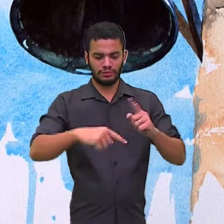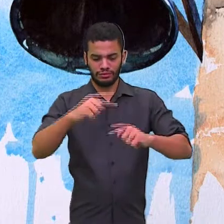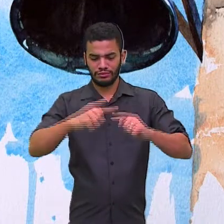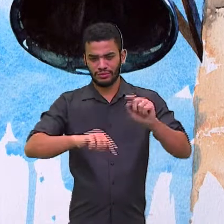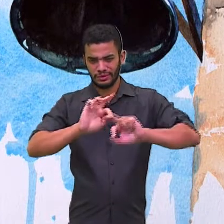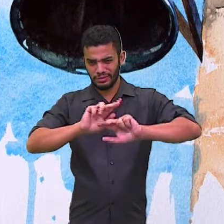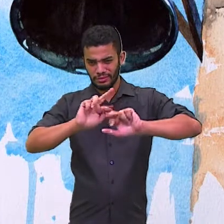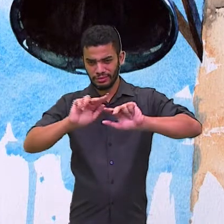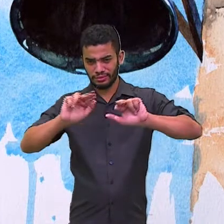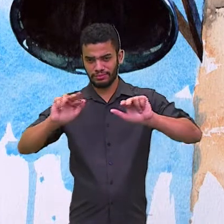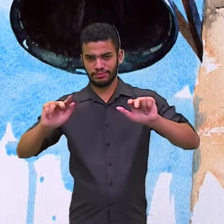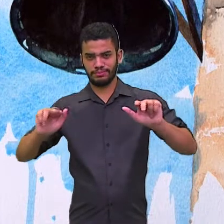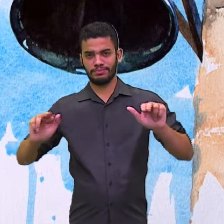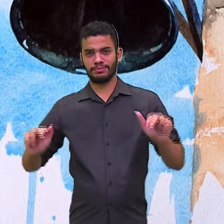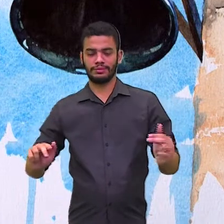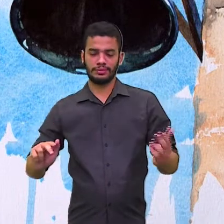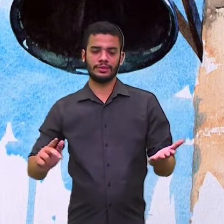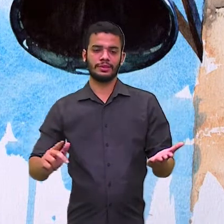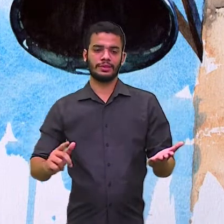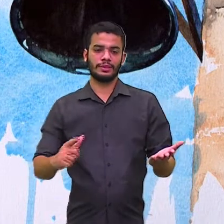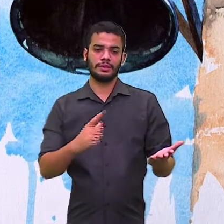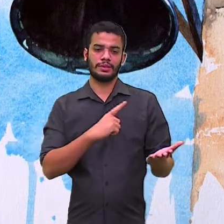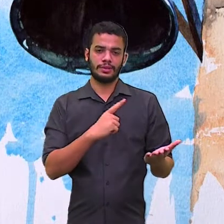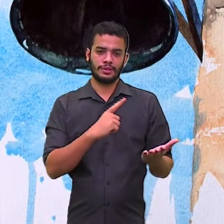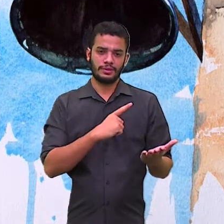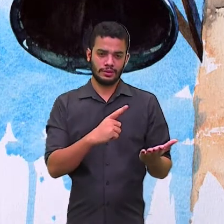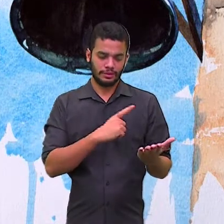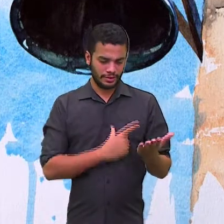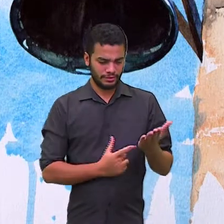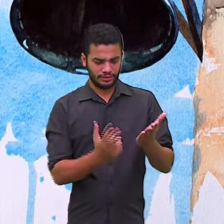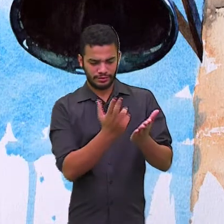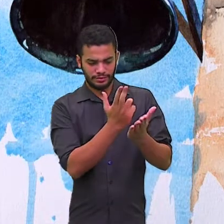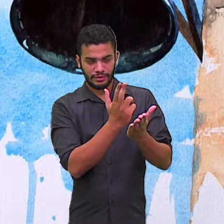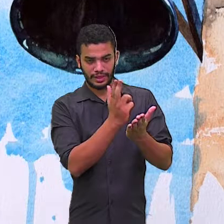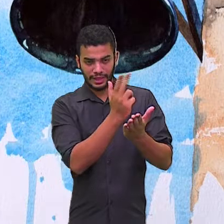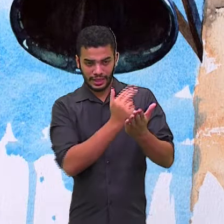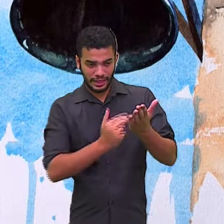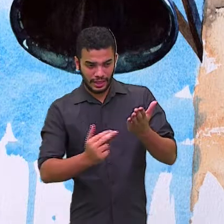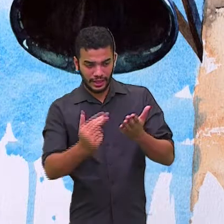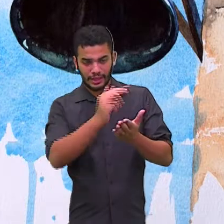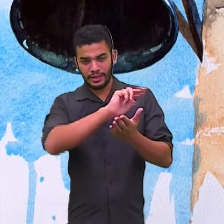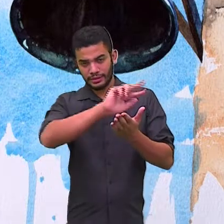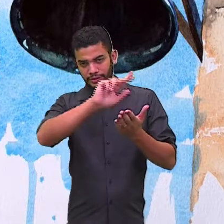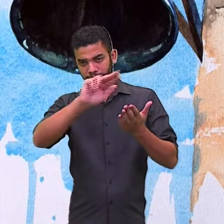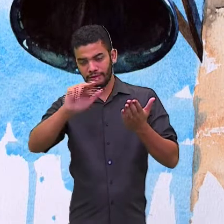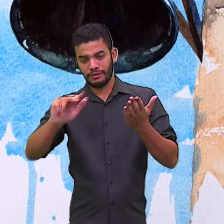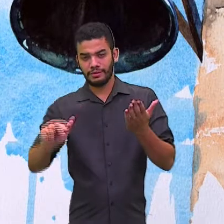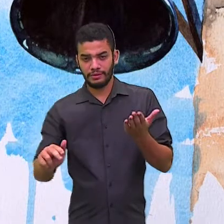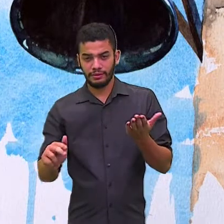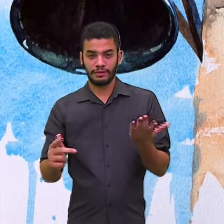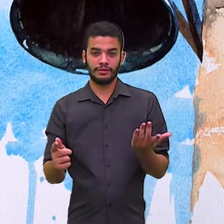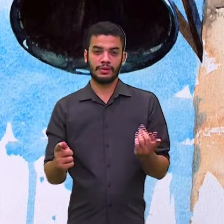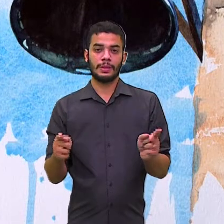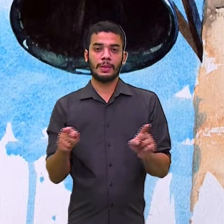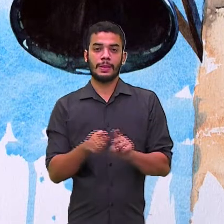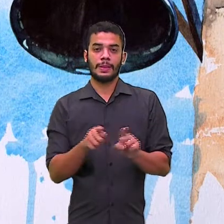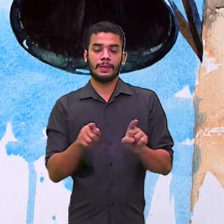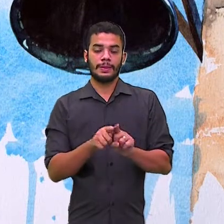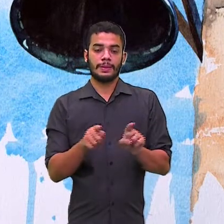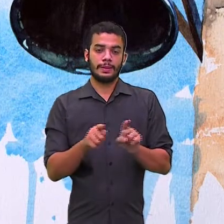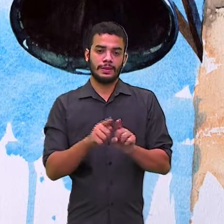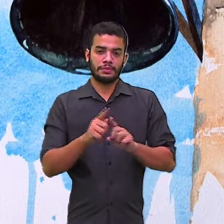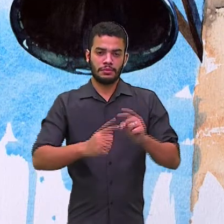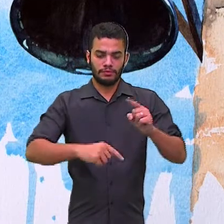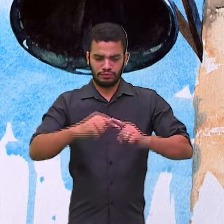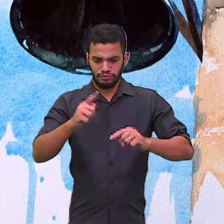artístico, que reúne os bens artísticos, como o nome diz. E o patrimônio natural, referente aos bens naturais